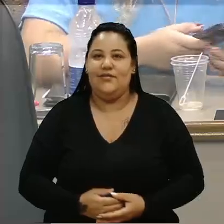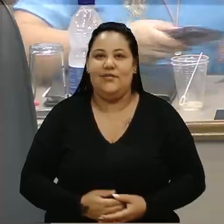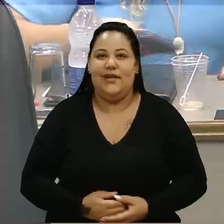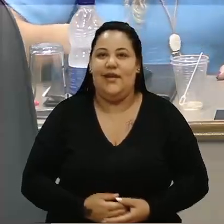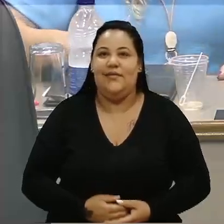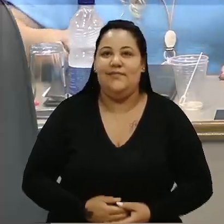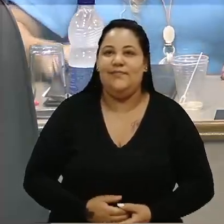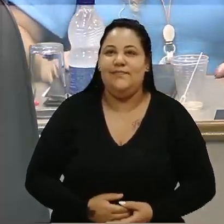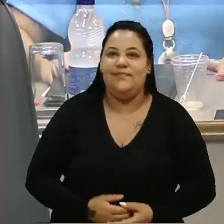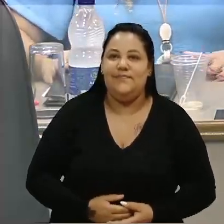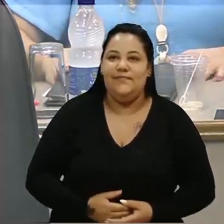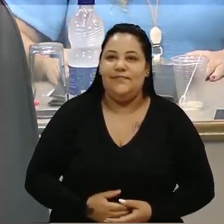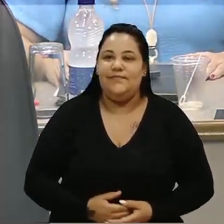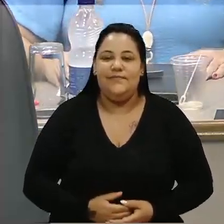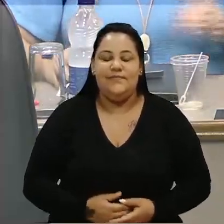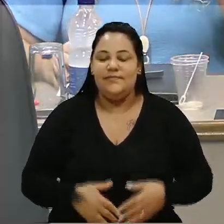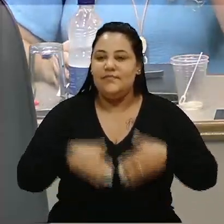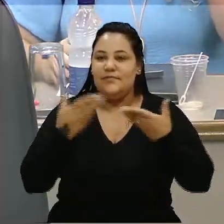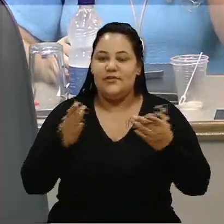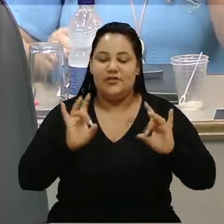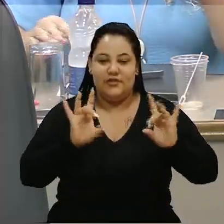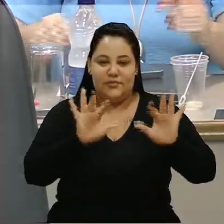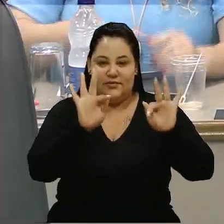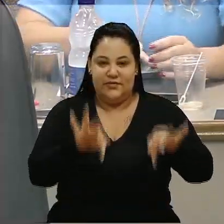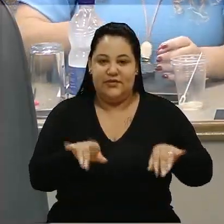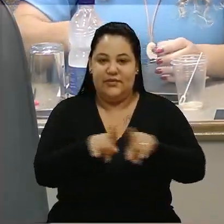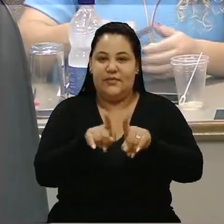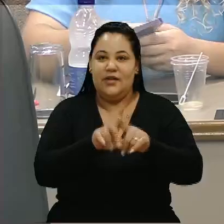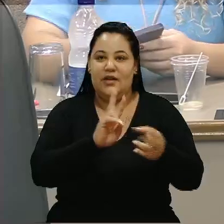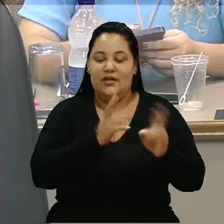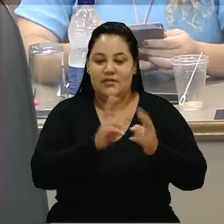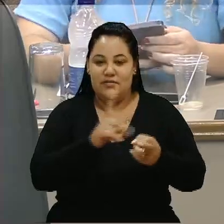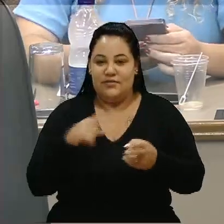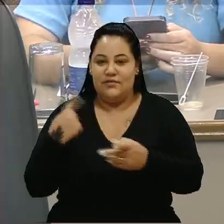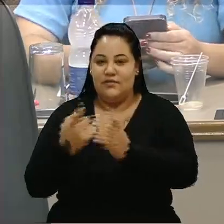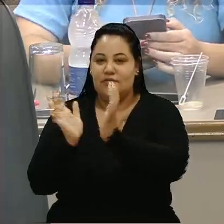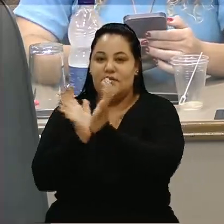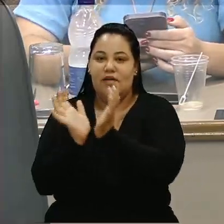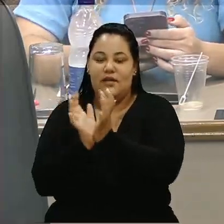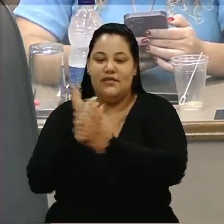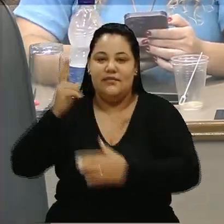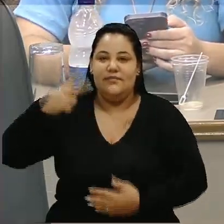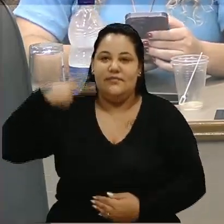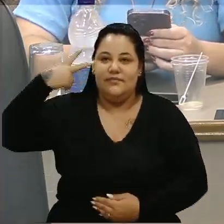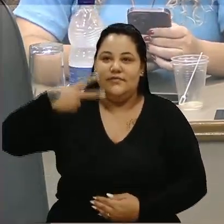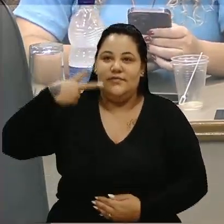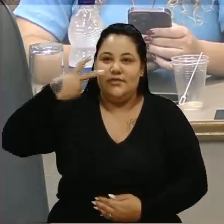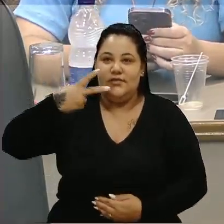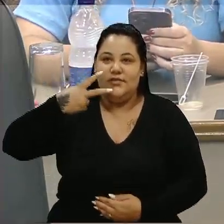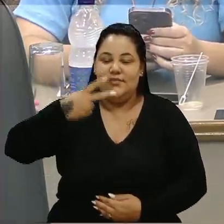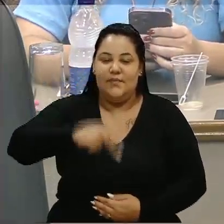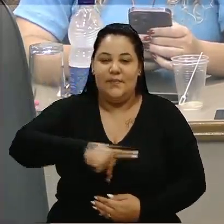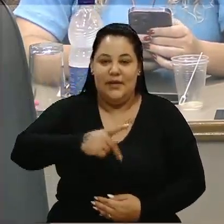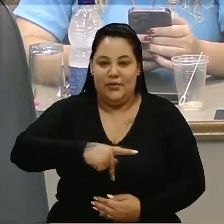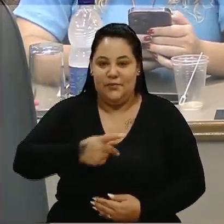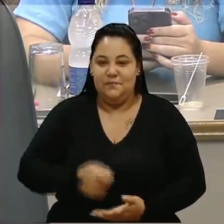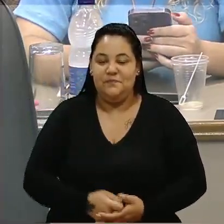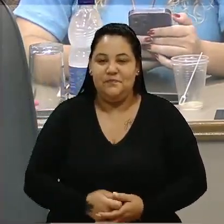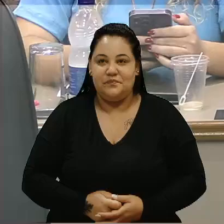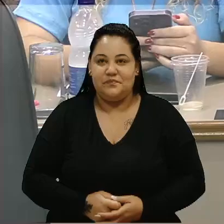Mas então, só para concluir ali em relação ao nosso colega vereador Pedro Rodrigues,